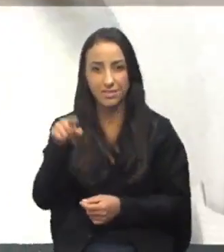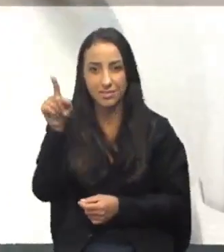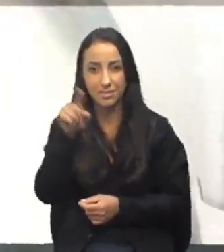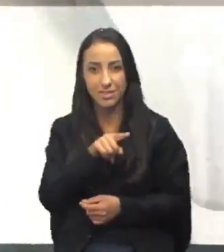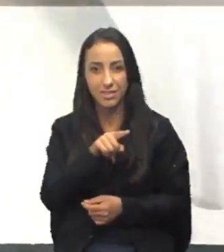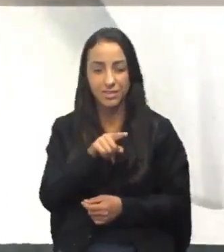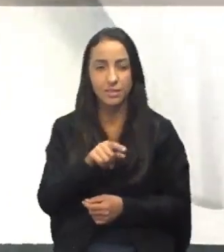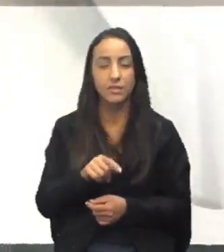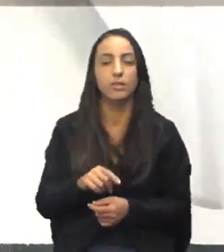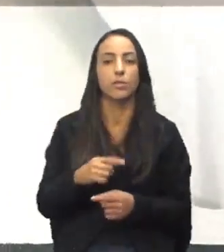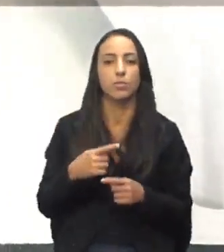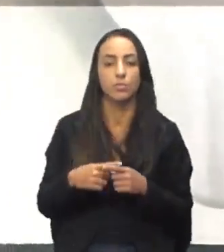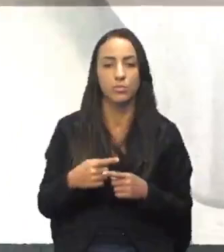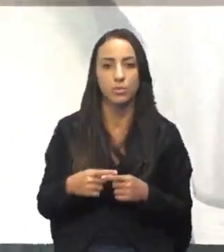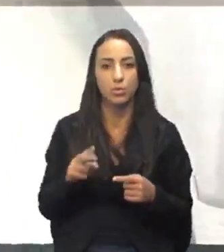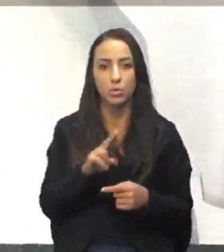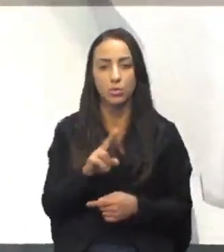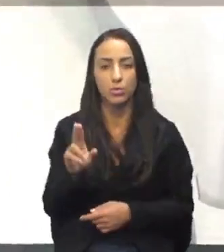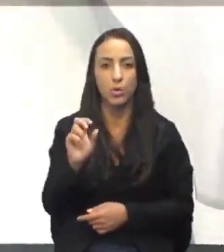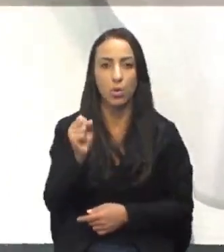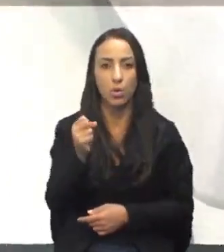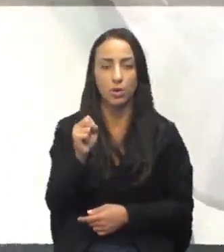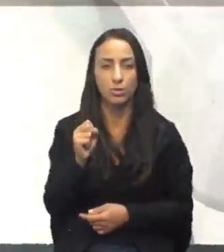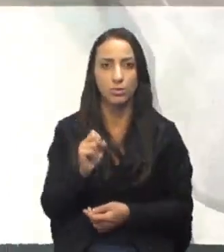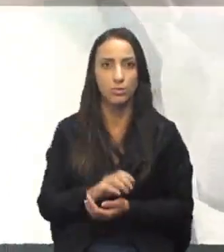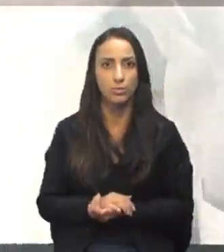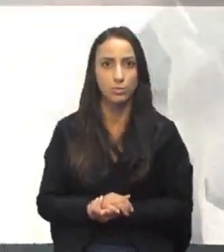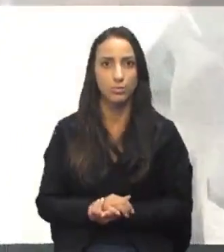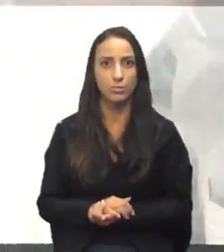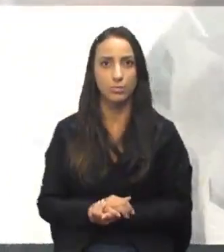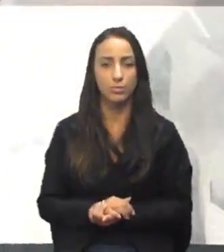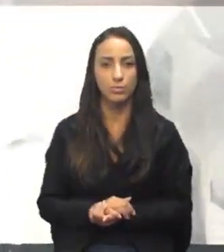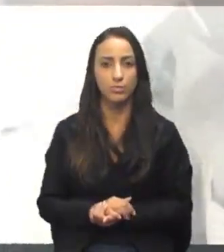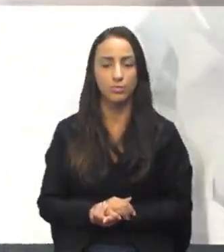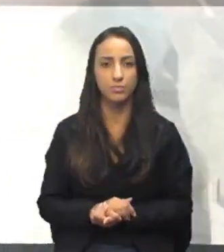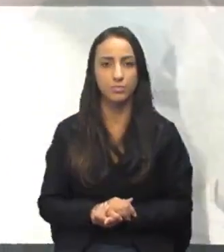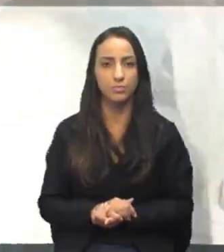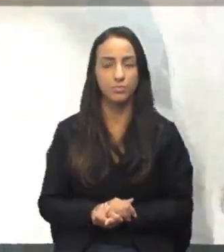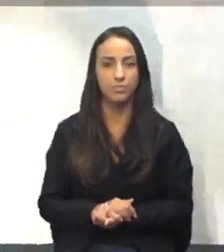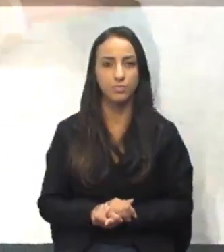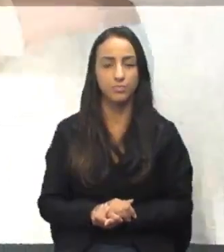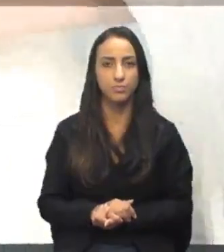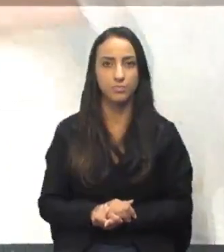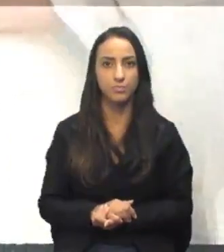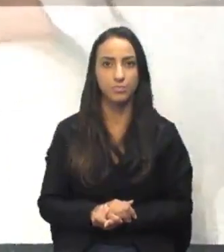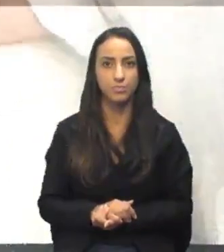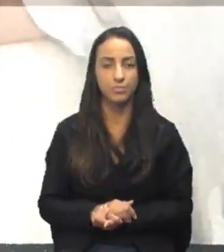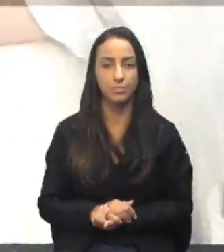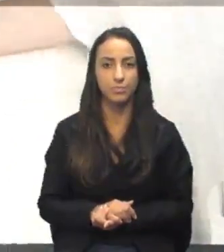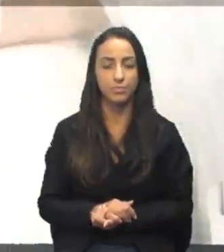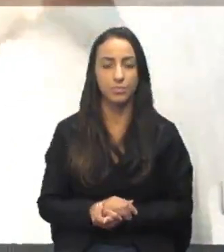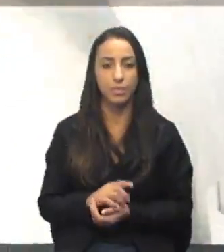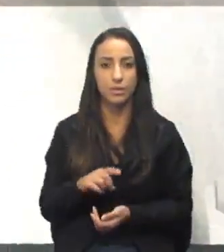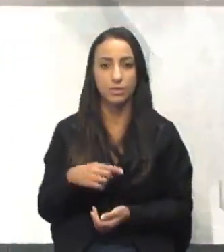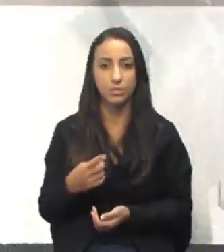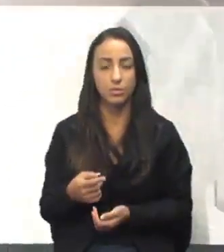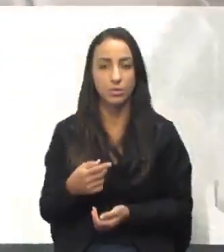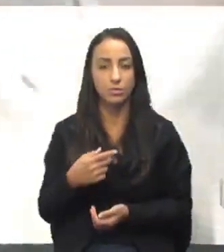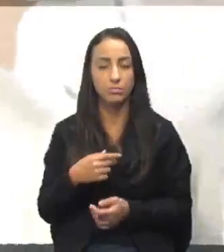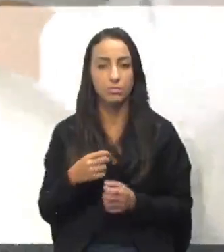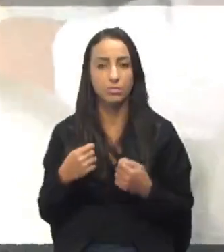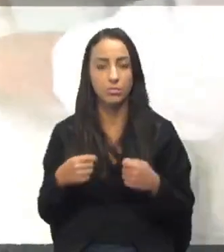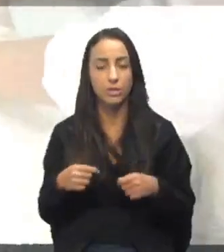8, tá? Eu vou fazer o movimento em 8, de modo que eu mantenha depois a região